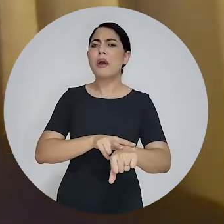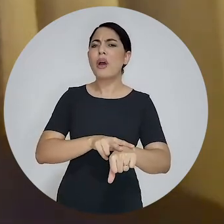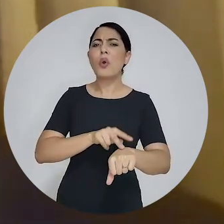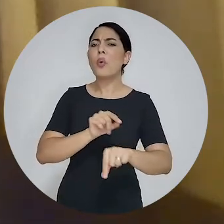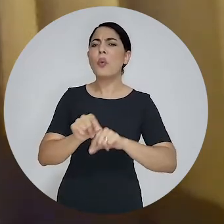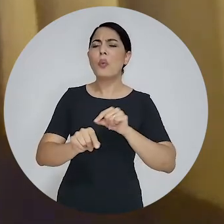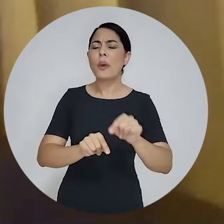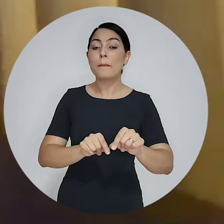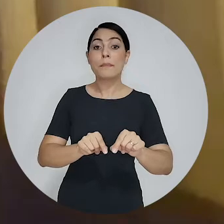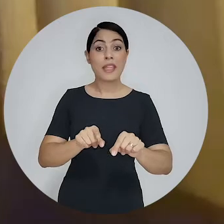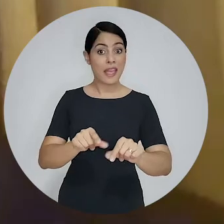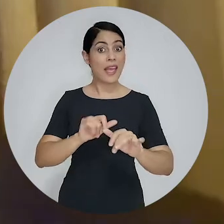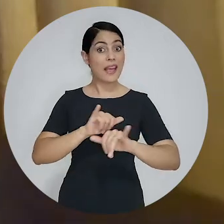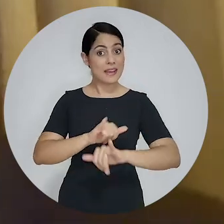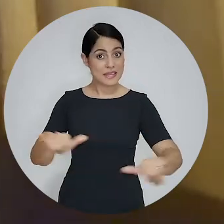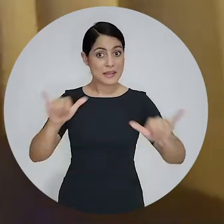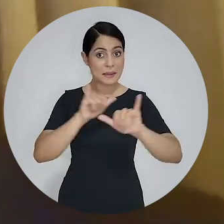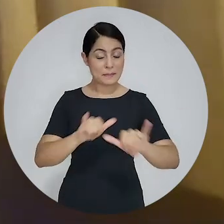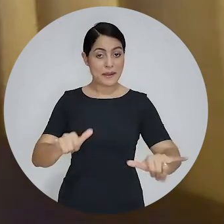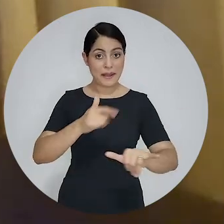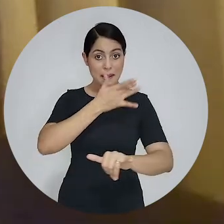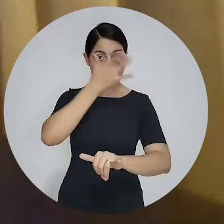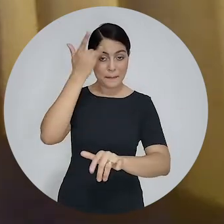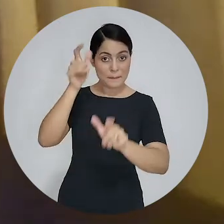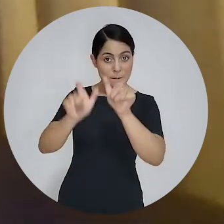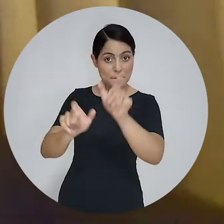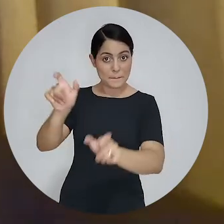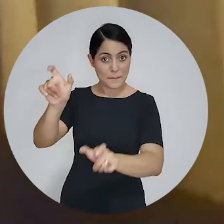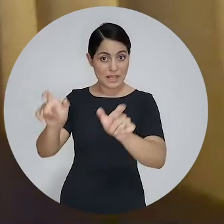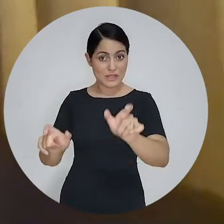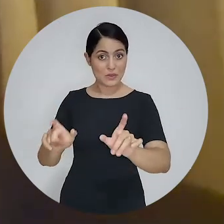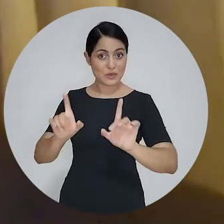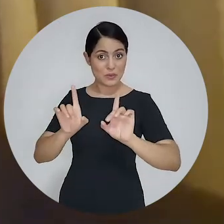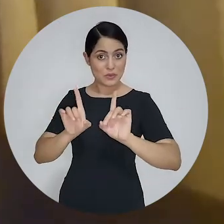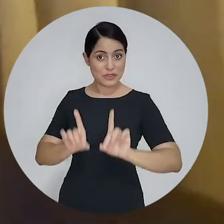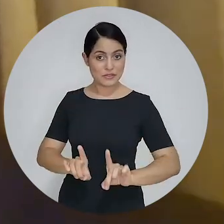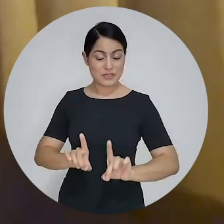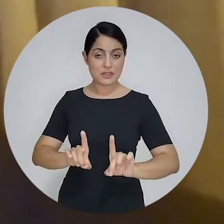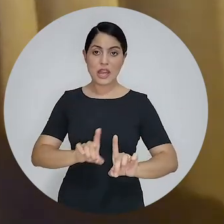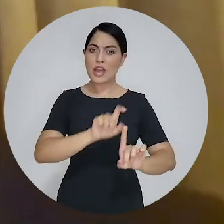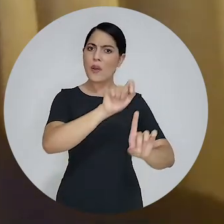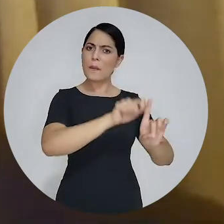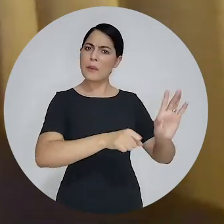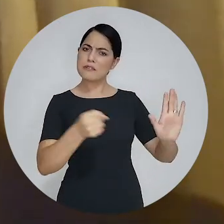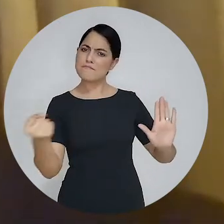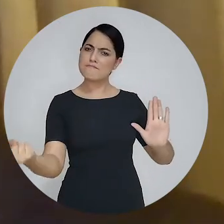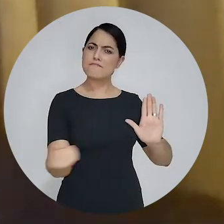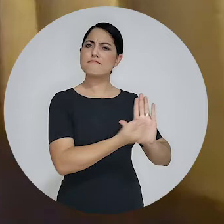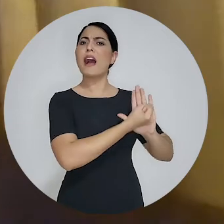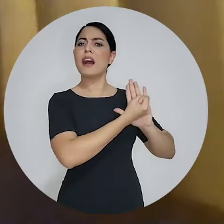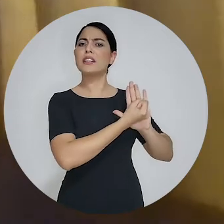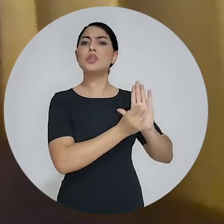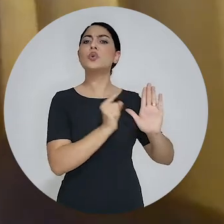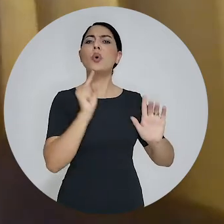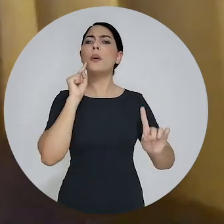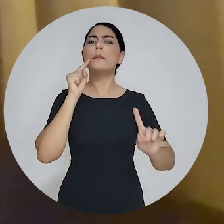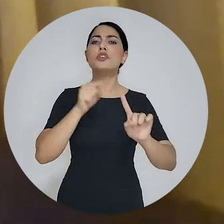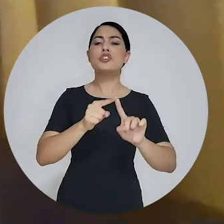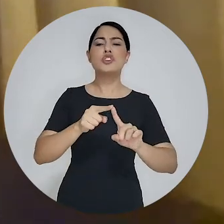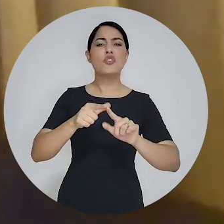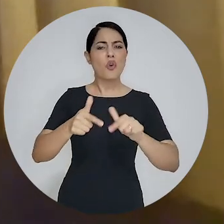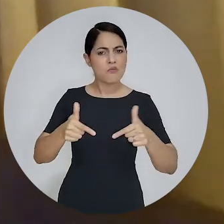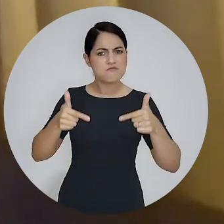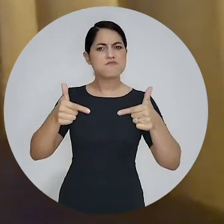movimentos nacionais das pessoas com deficiência, marcando o mês pela luta da inclusão da pessoa